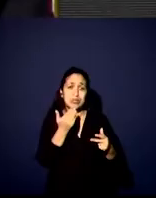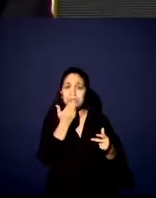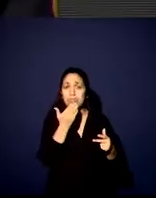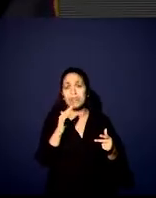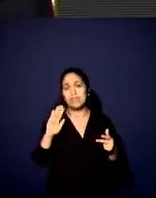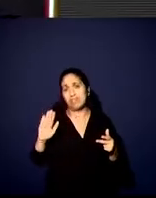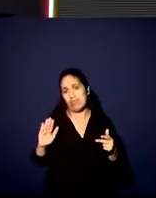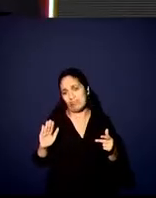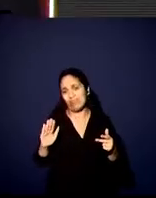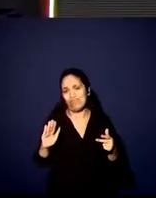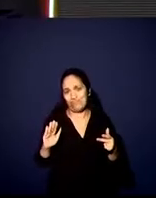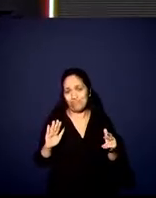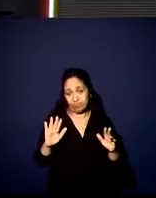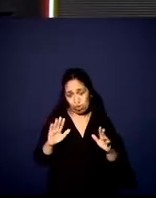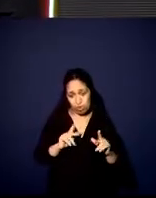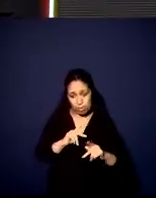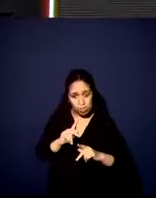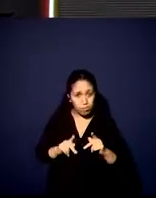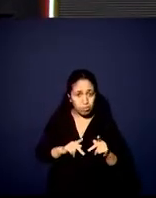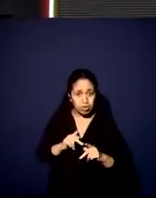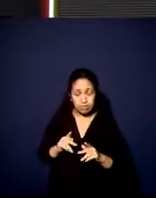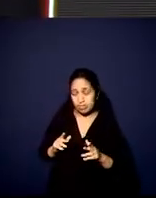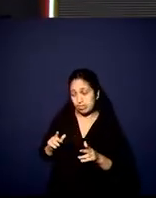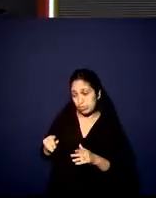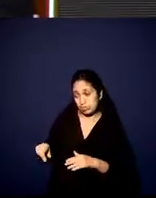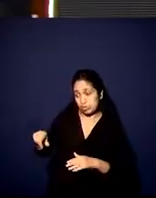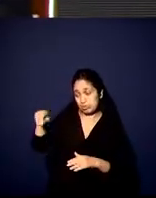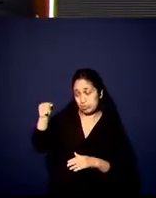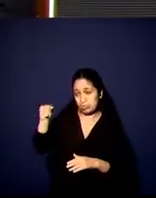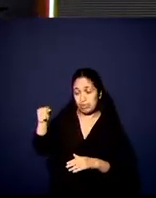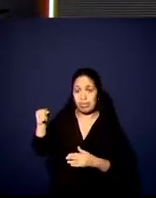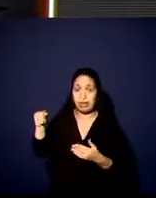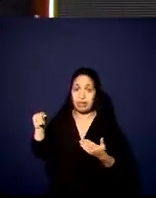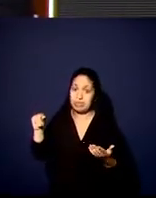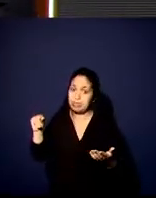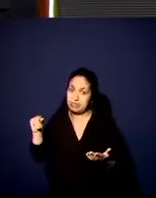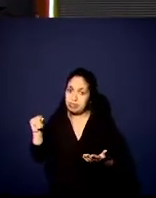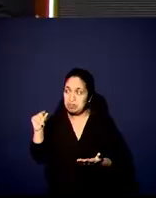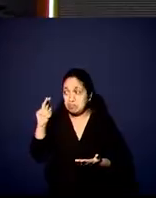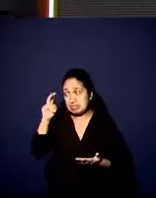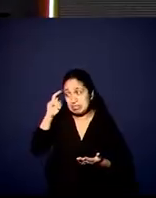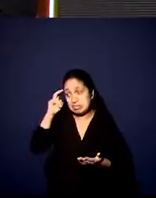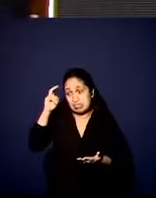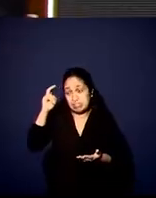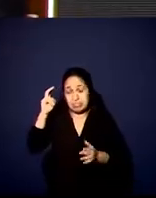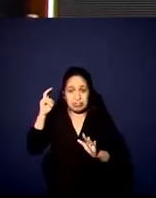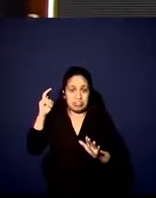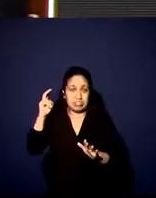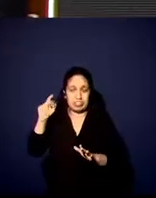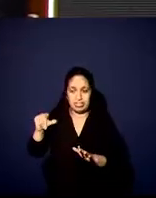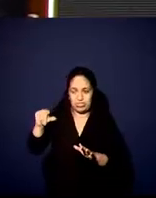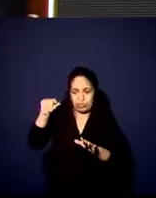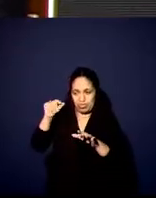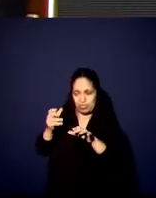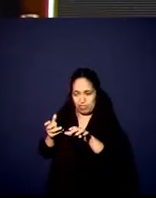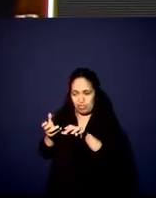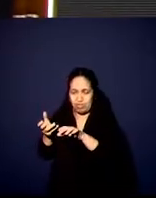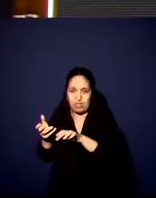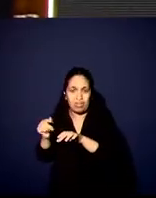Lógico que a população fez uma escolha bastante inteligente ou antagônica religião um congresso